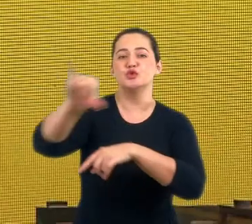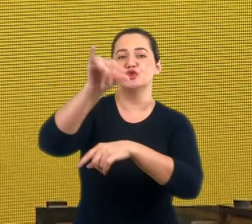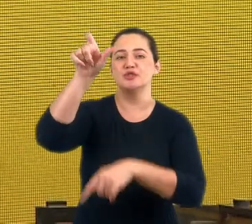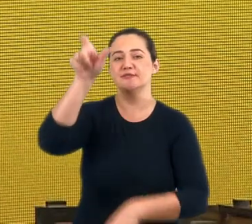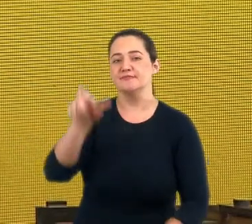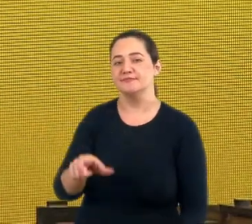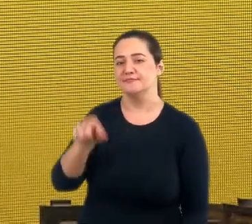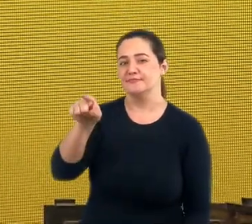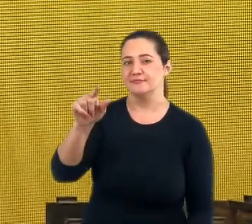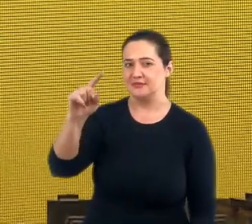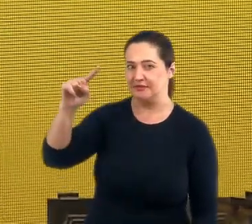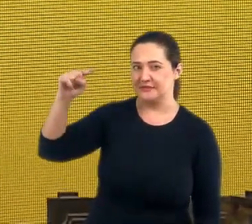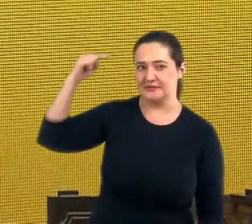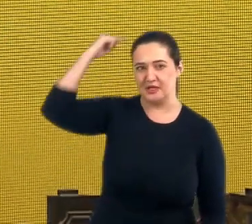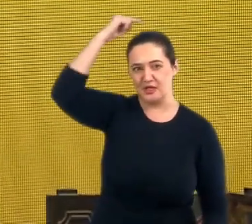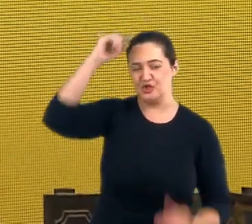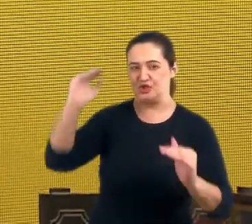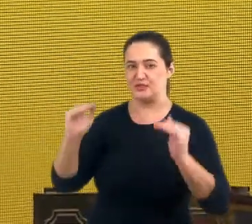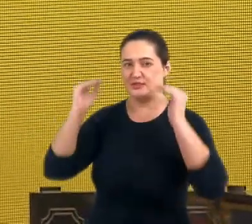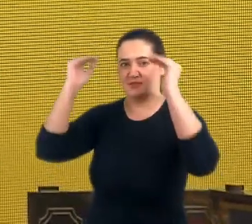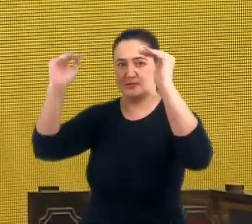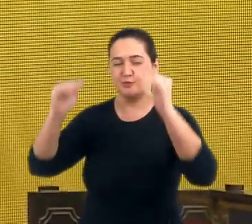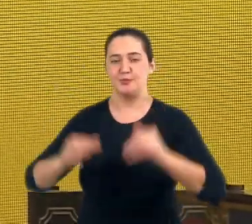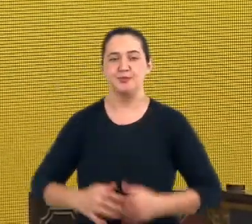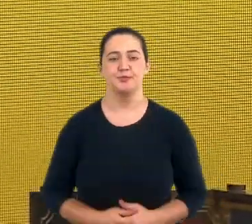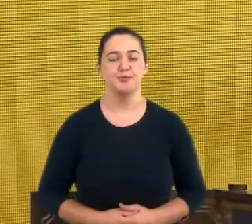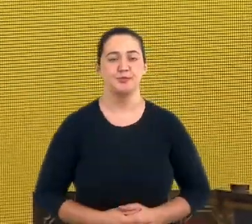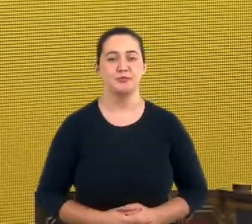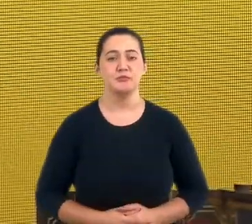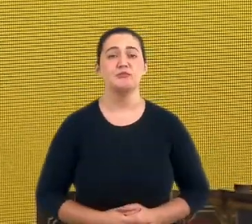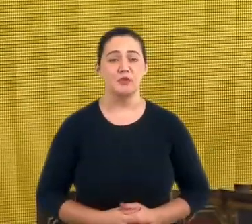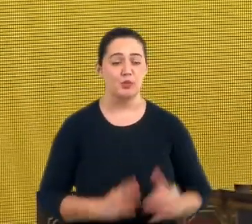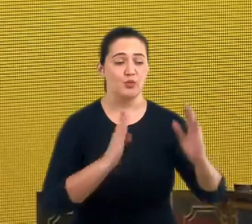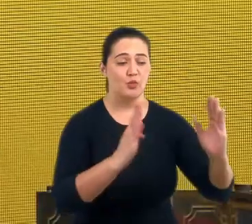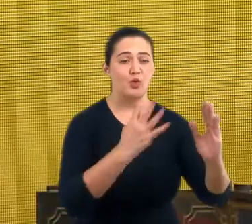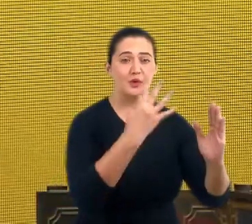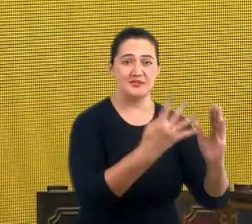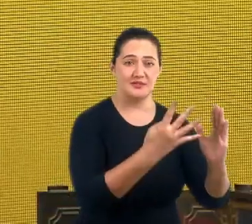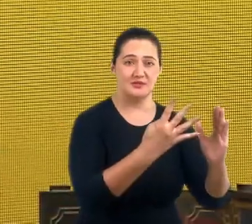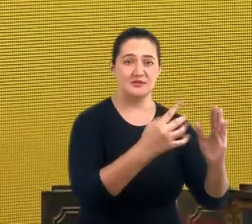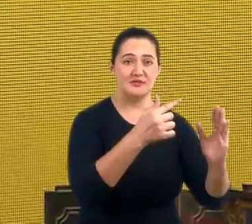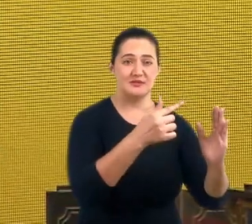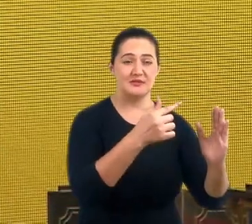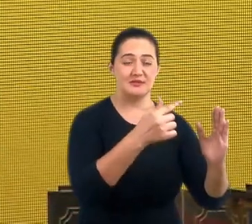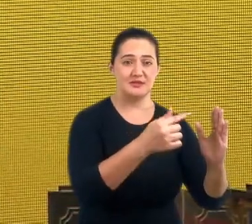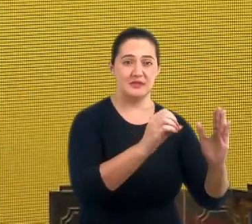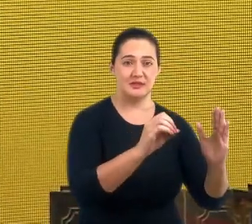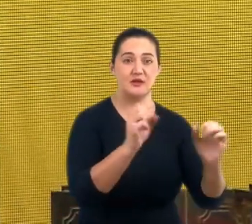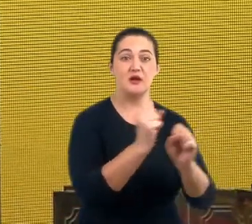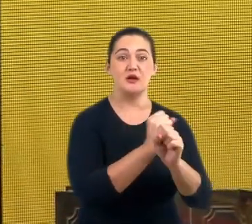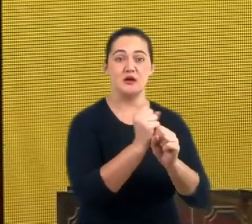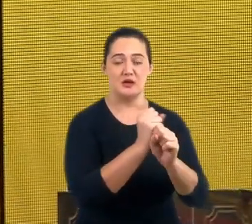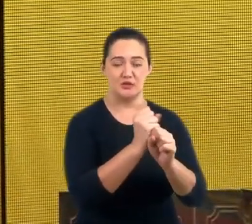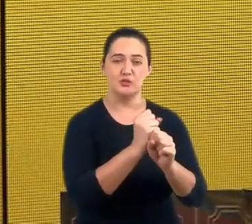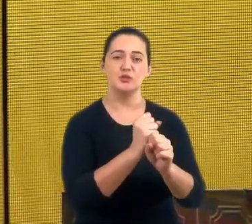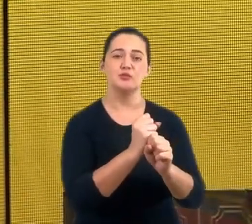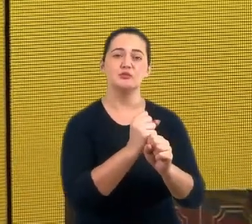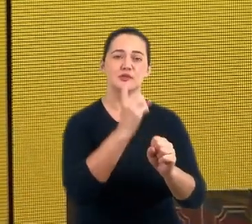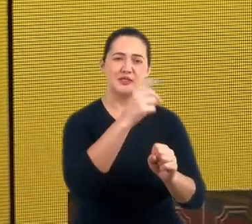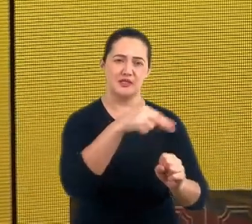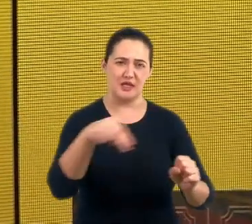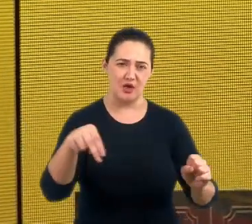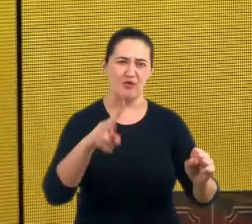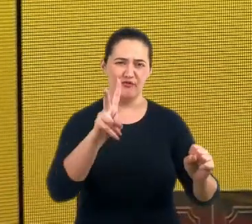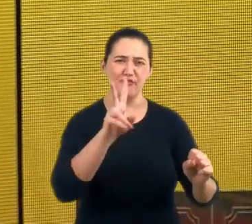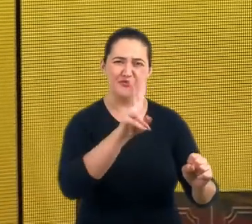Santíssimo. Agora veja, se os 490 anos de Daniel são cortados ou separados do período maior